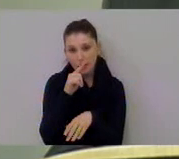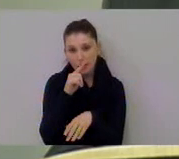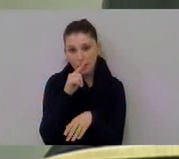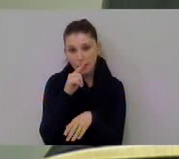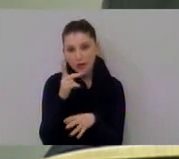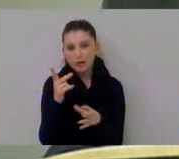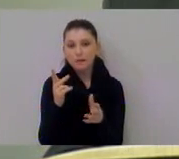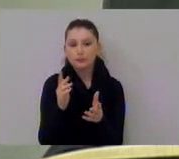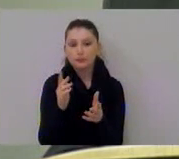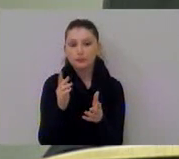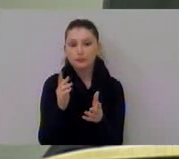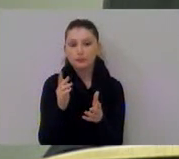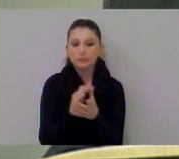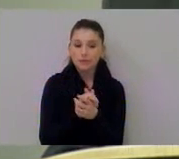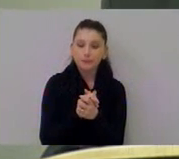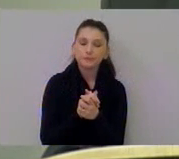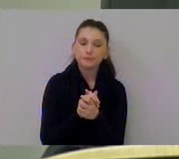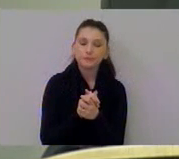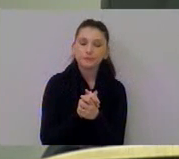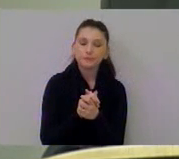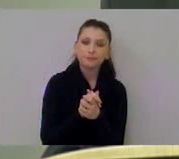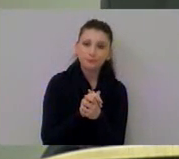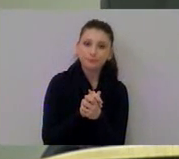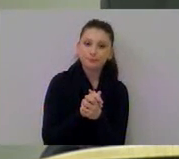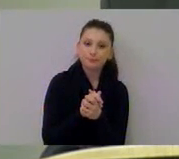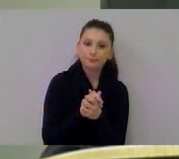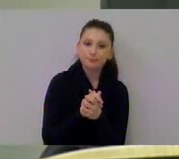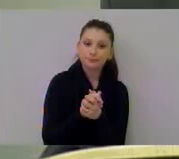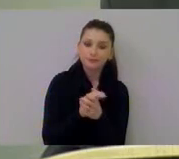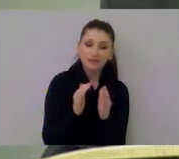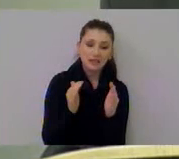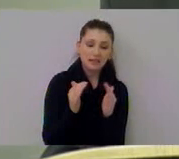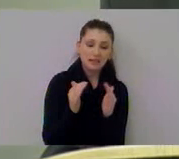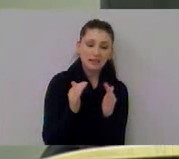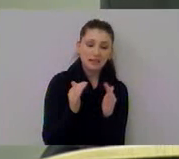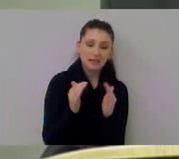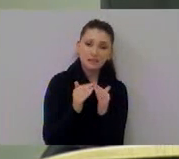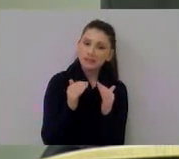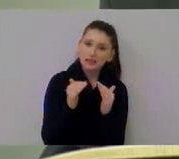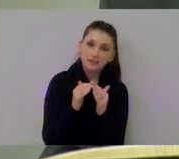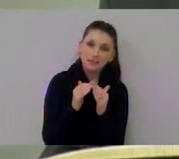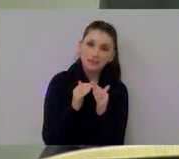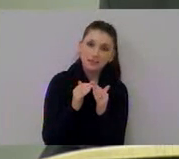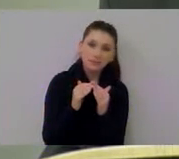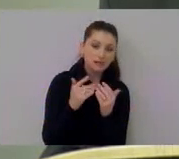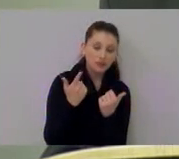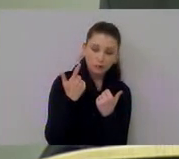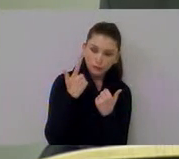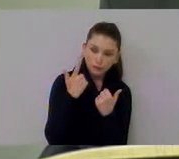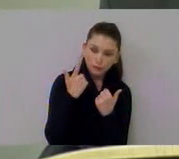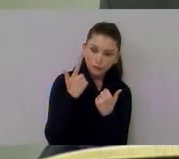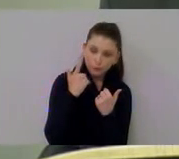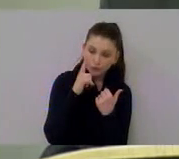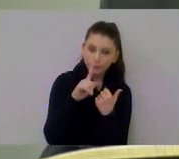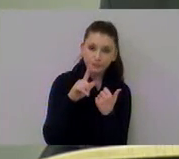casas novamente, que por um bom período